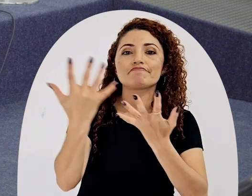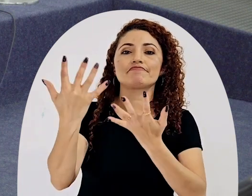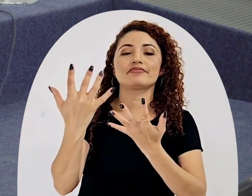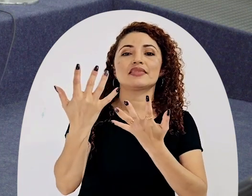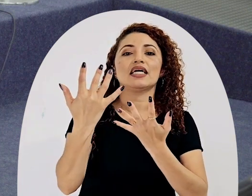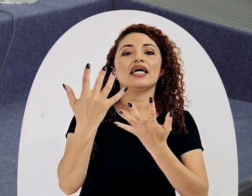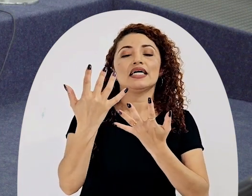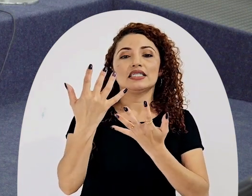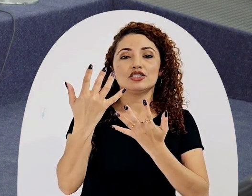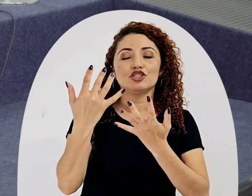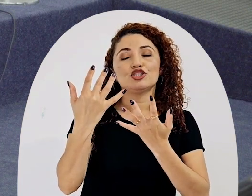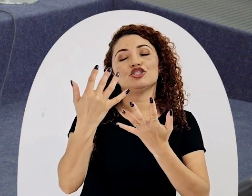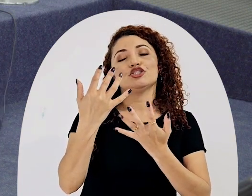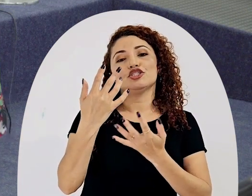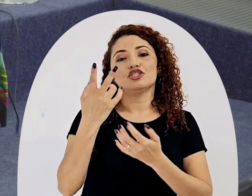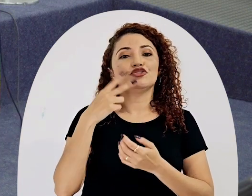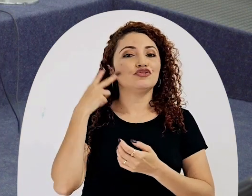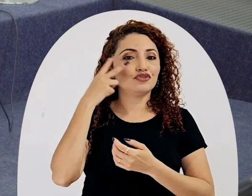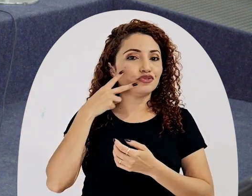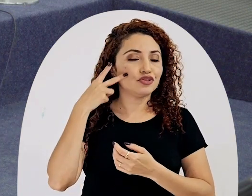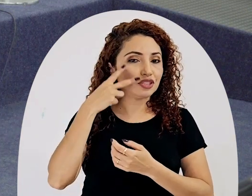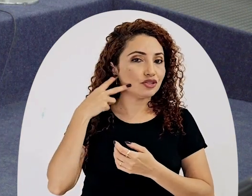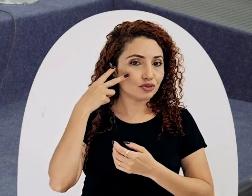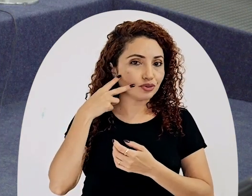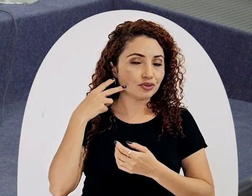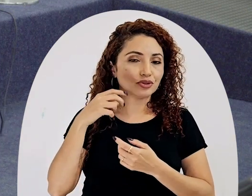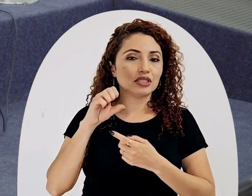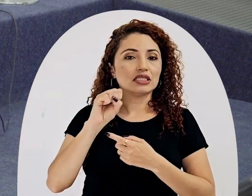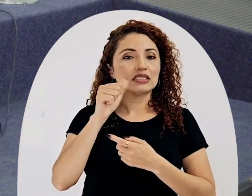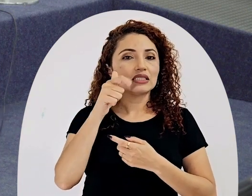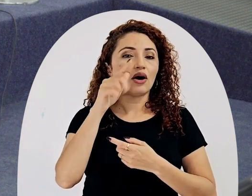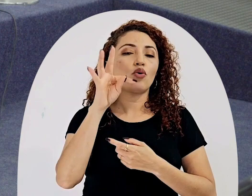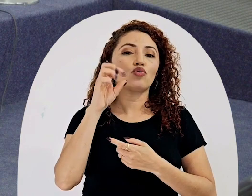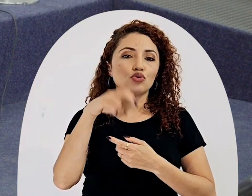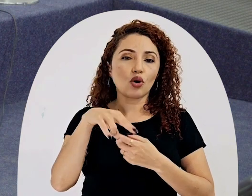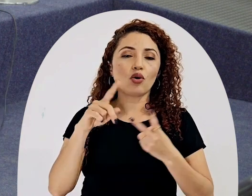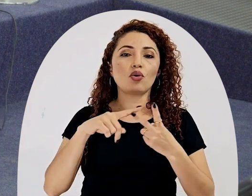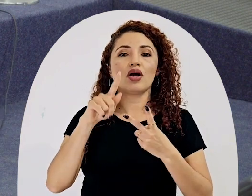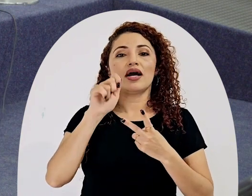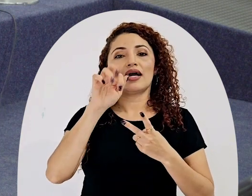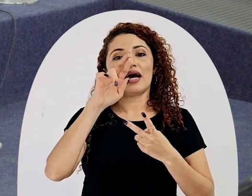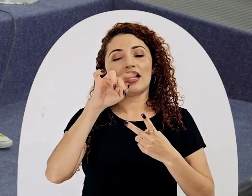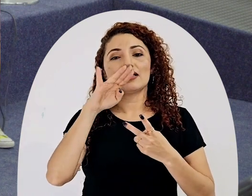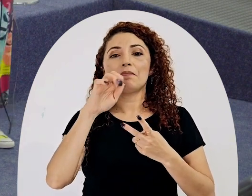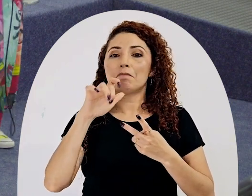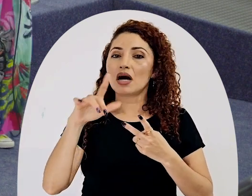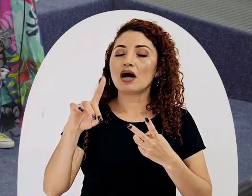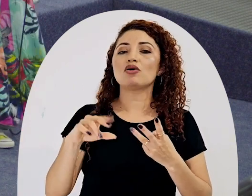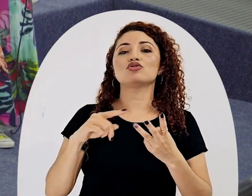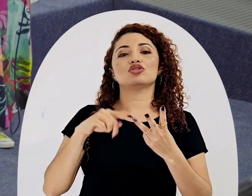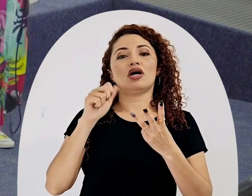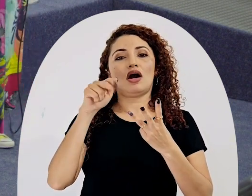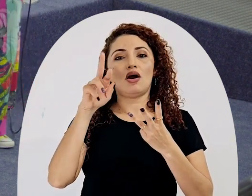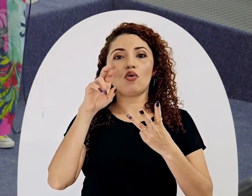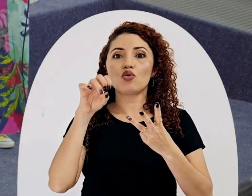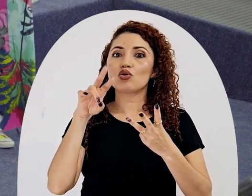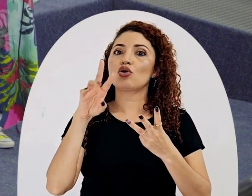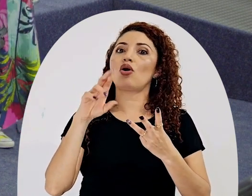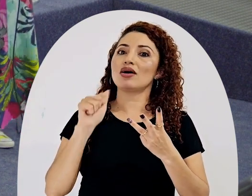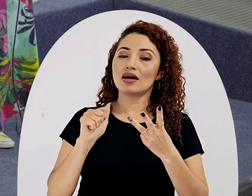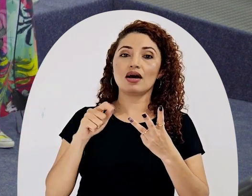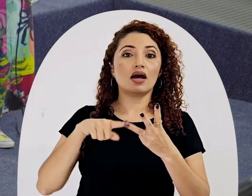Eu sempre adorei tomar, gente. Não tomo mais. Por quê? Contratou um terceirizado que escravizava pessoas ainda.